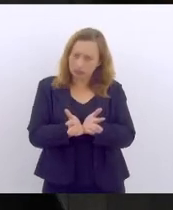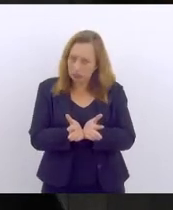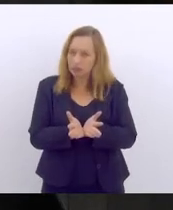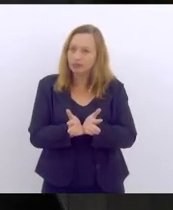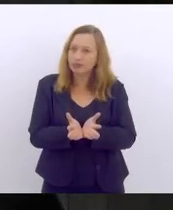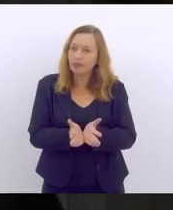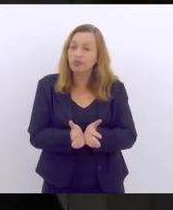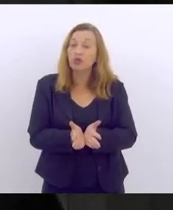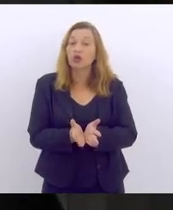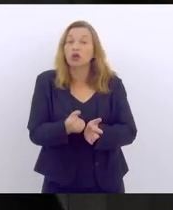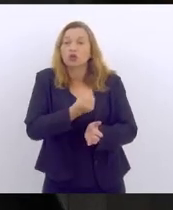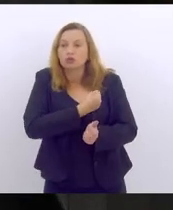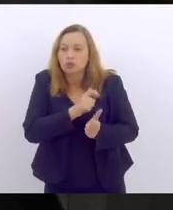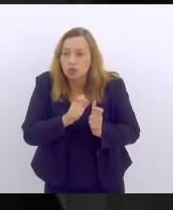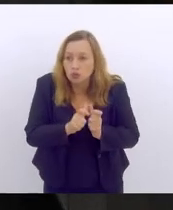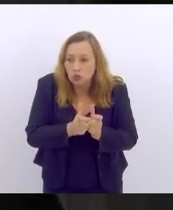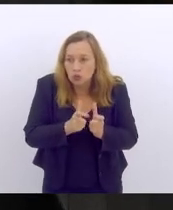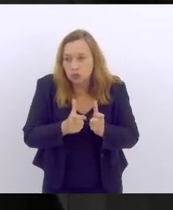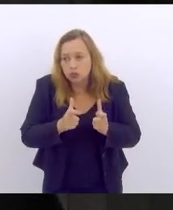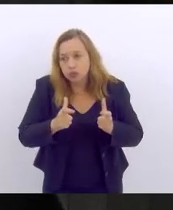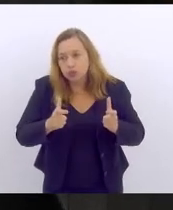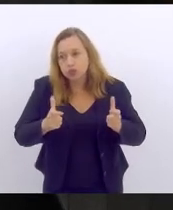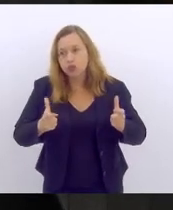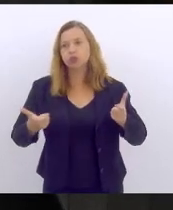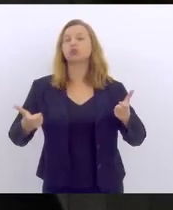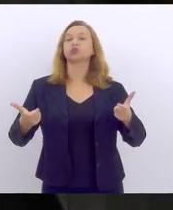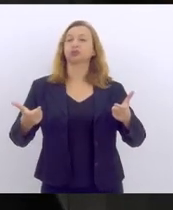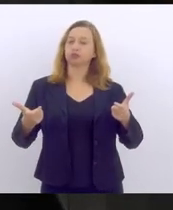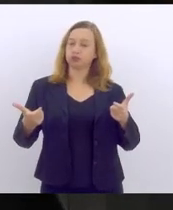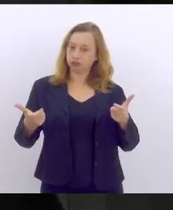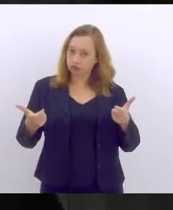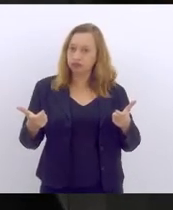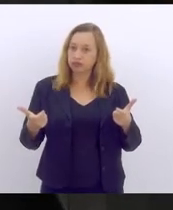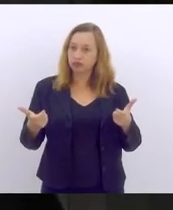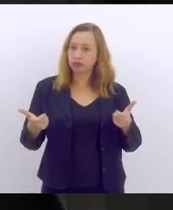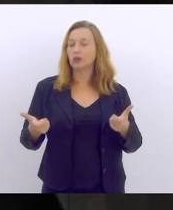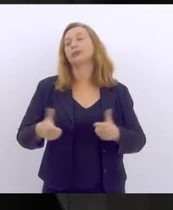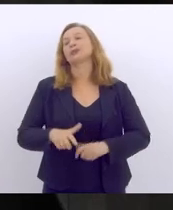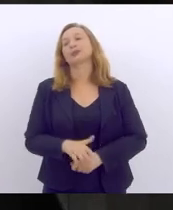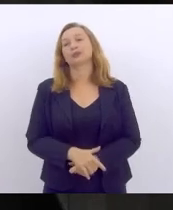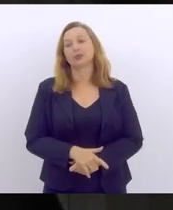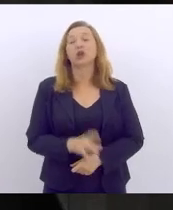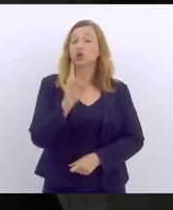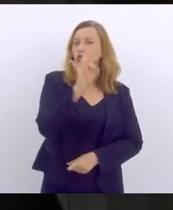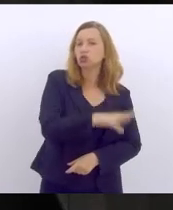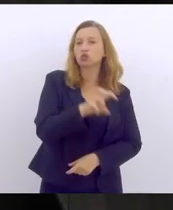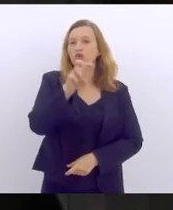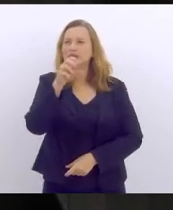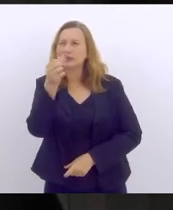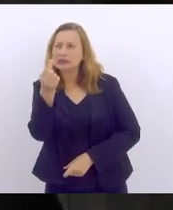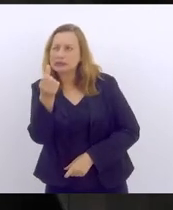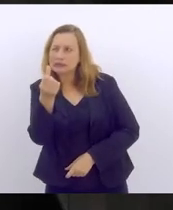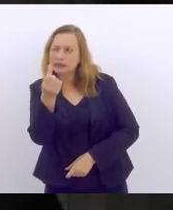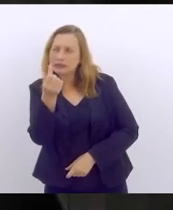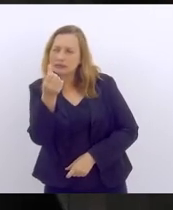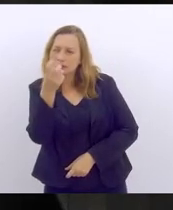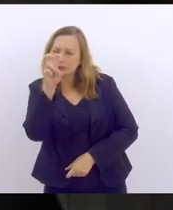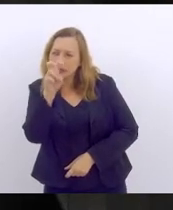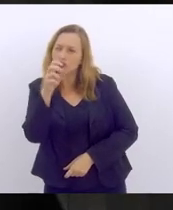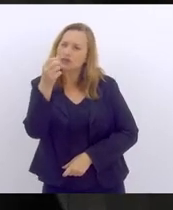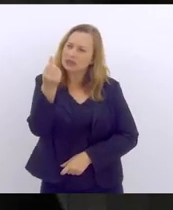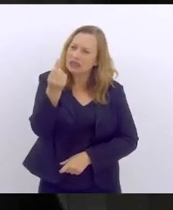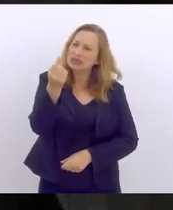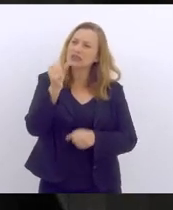que aumentaram em curva exponencial nos últimos cinco seis anos no Brasil